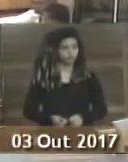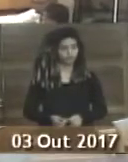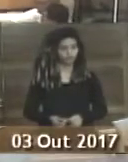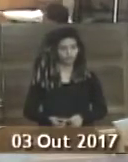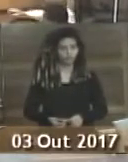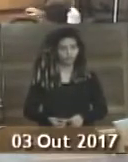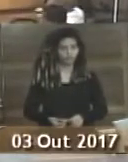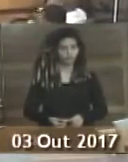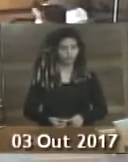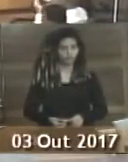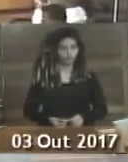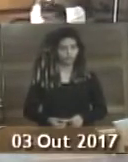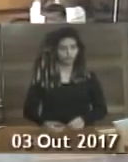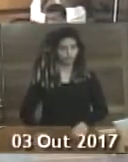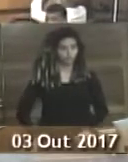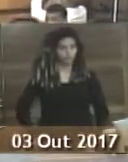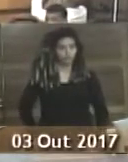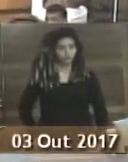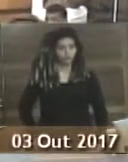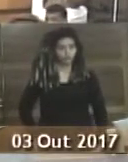Jedi.